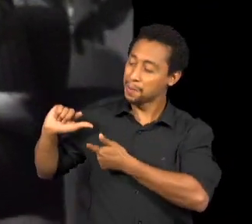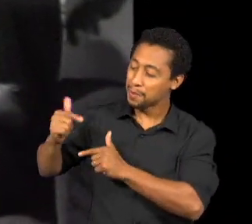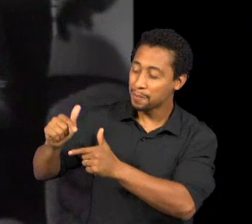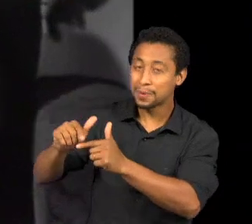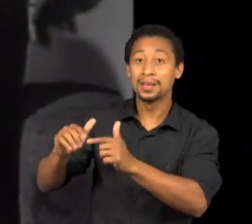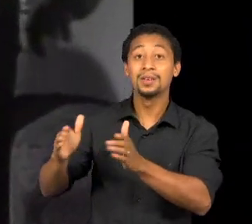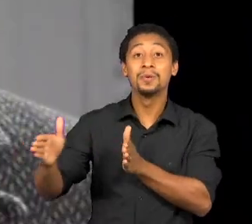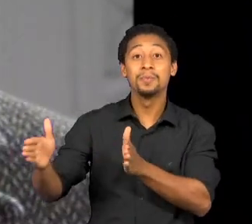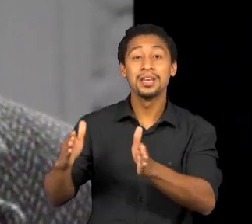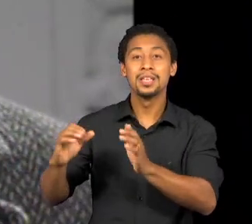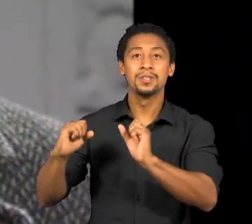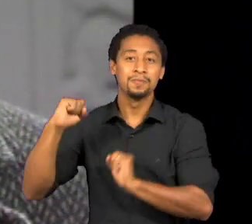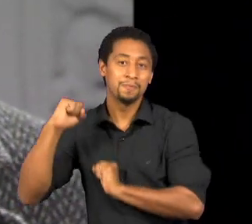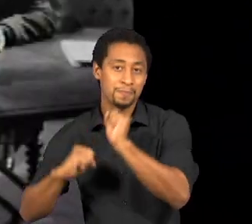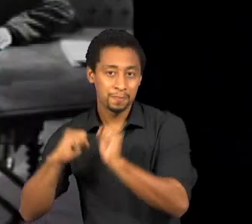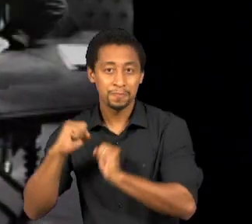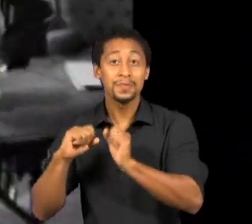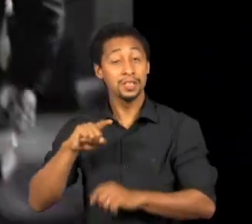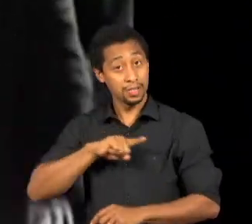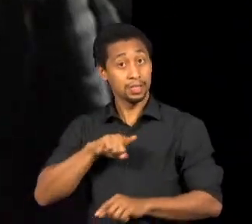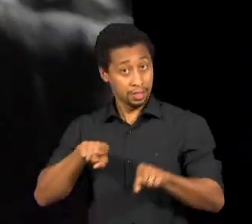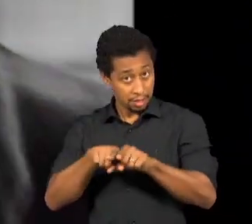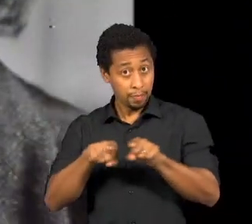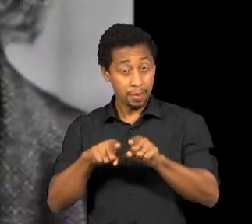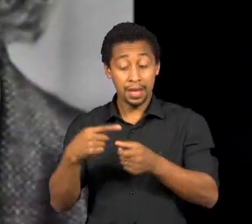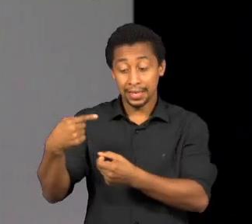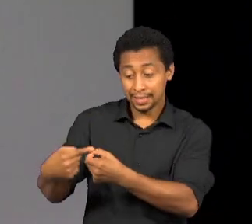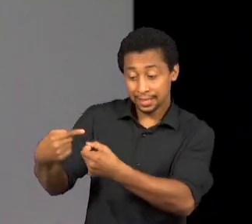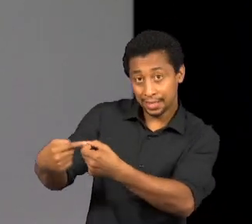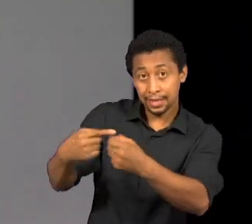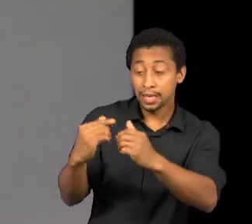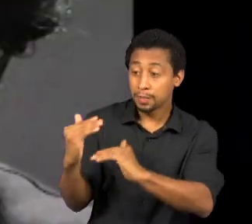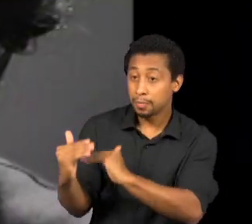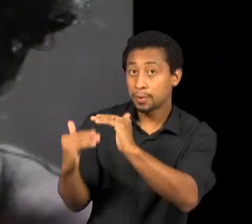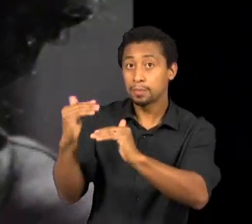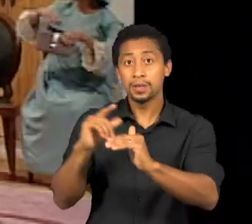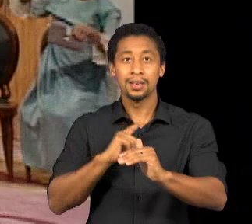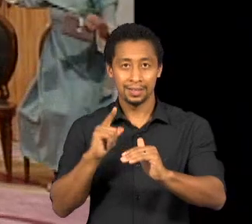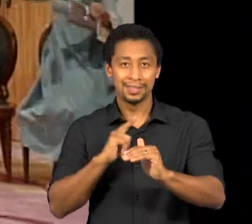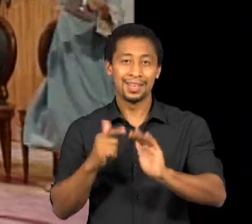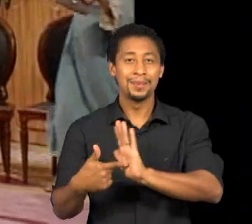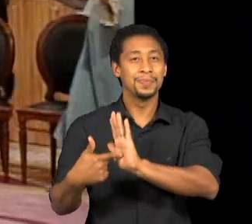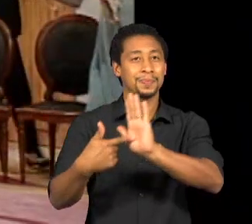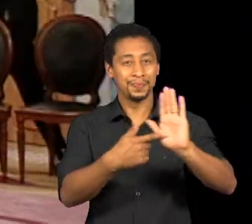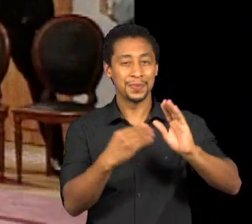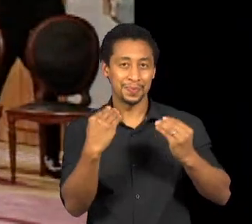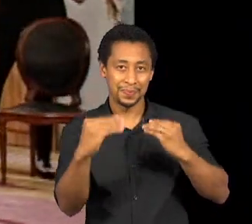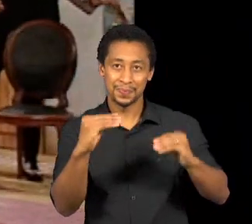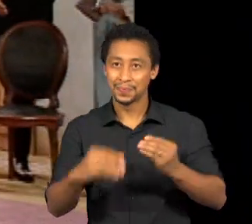industrialização e da nova burguesia das cidades, em textos como A Escada e Os Ossos do Barão.